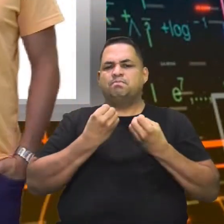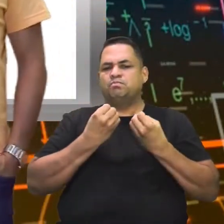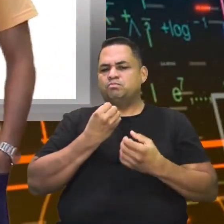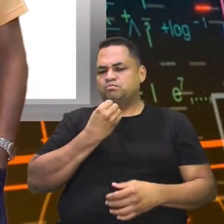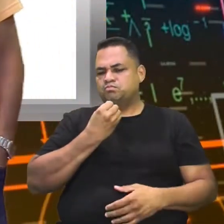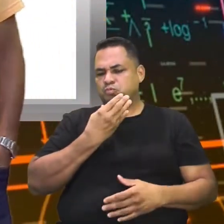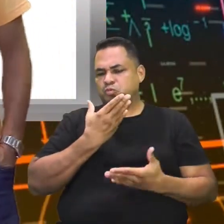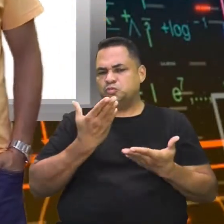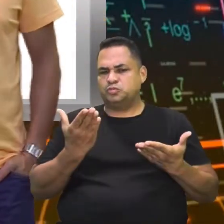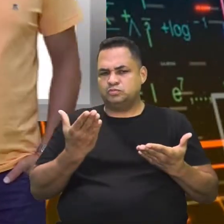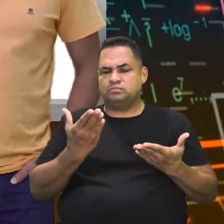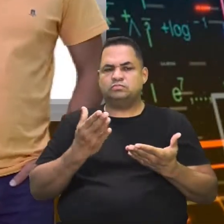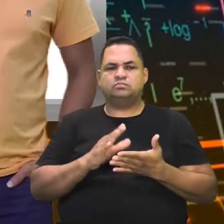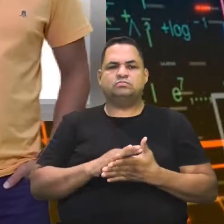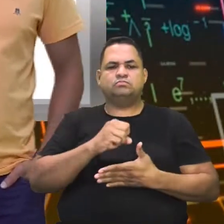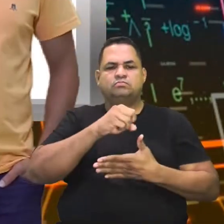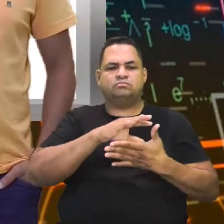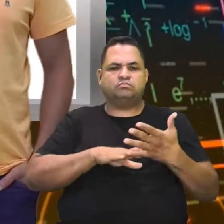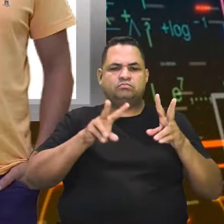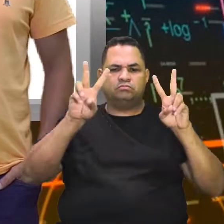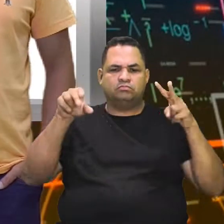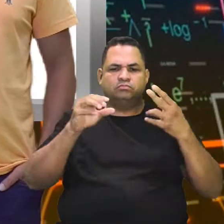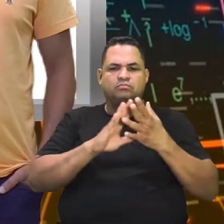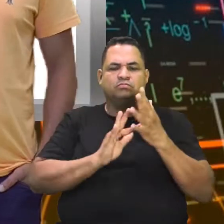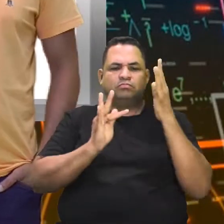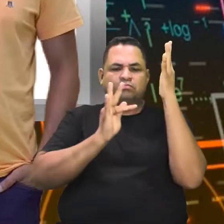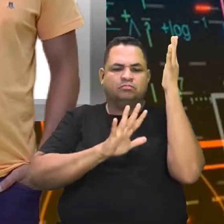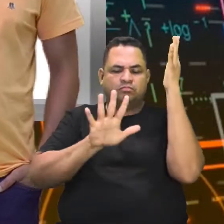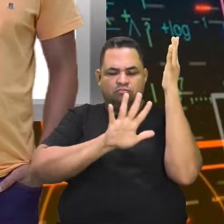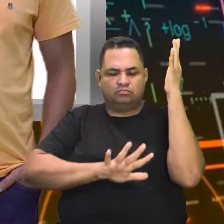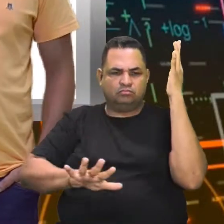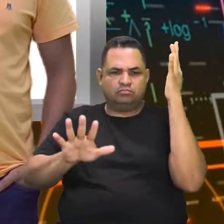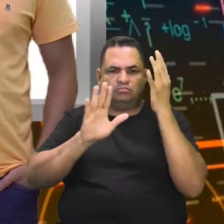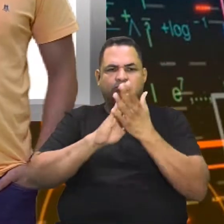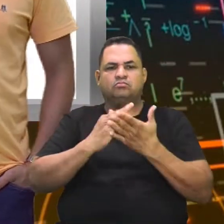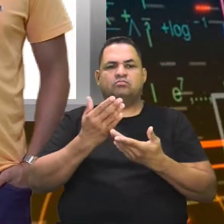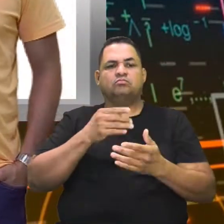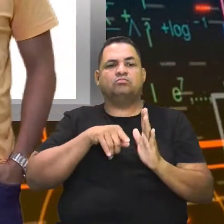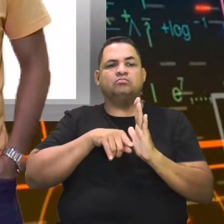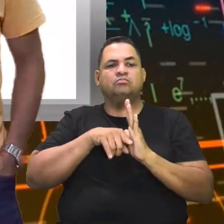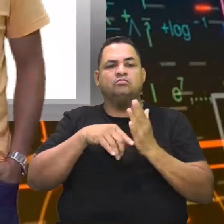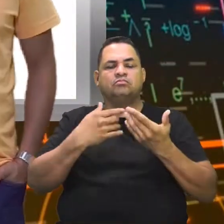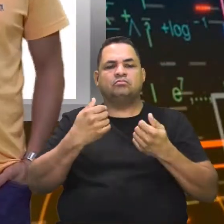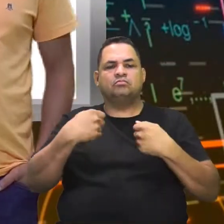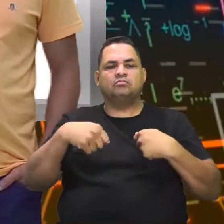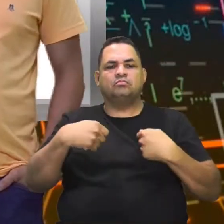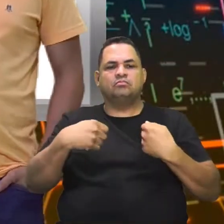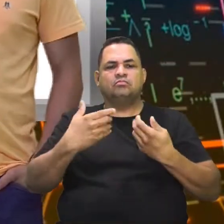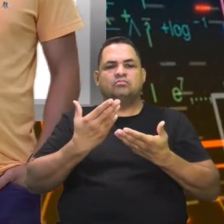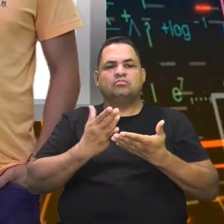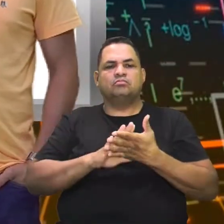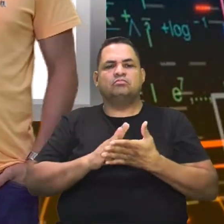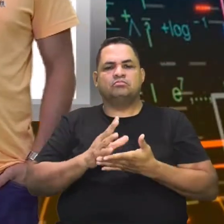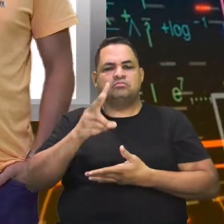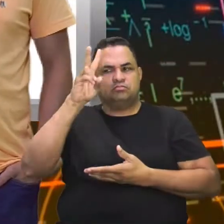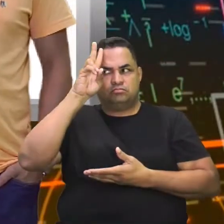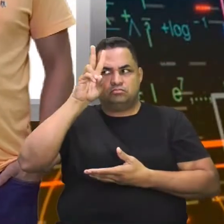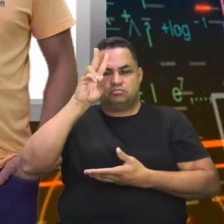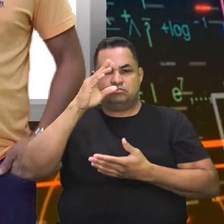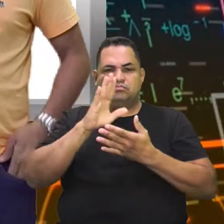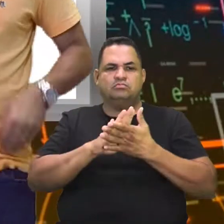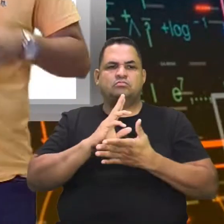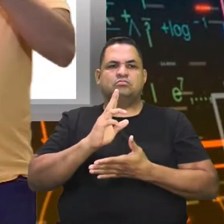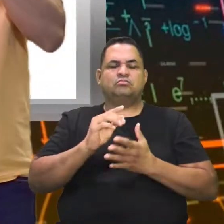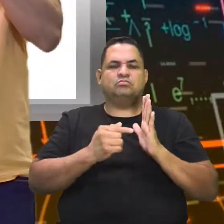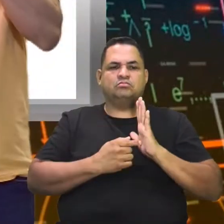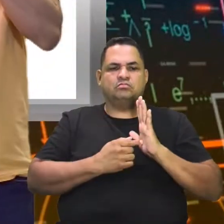do primeiro e do segundo ano são os mais cobrados no Exame Nacional, né, do ensino médio. Então, a gente precisa estar sempre resgatando, sempre